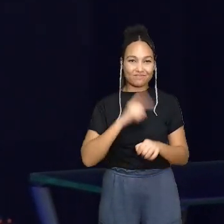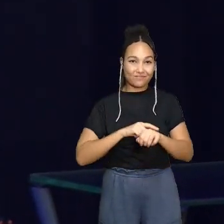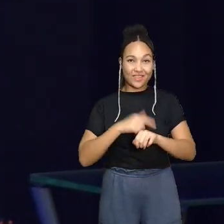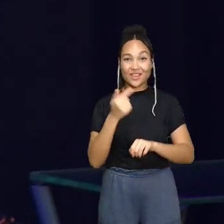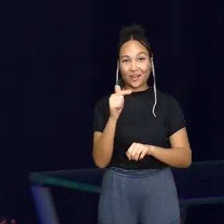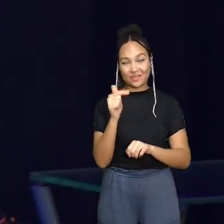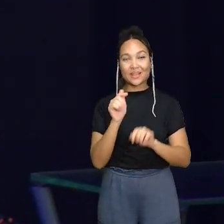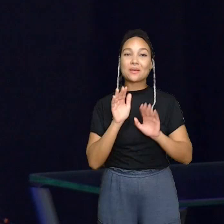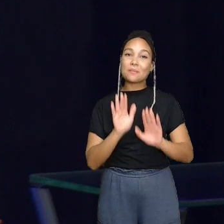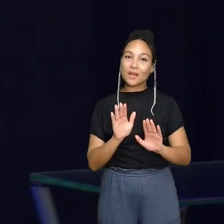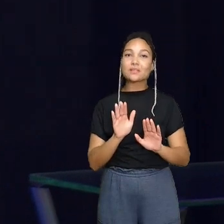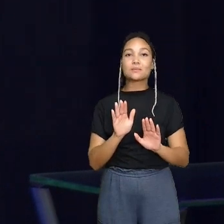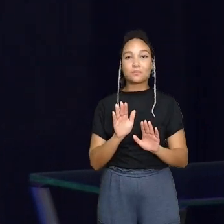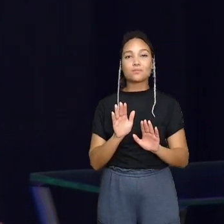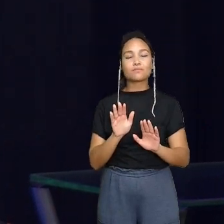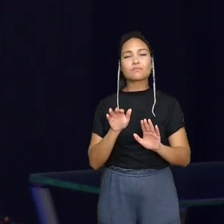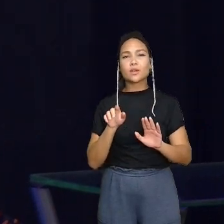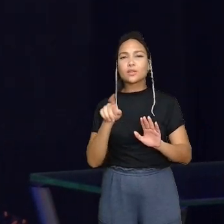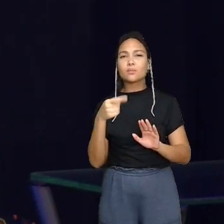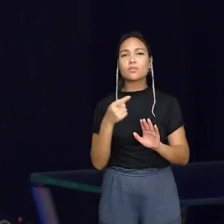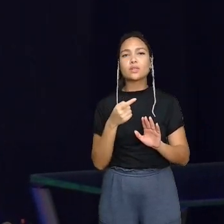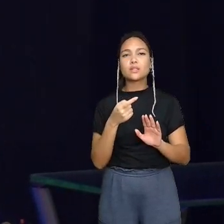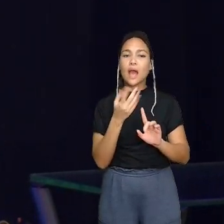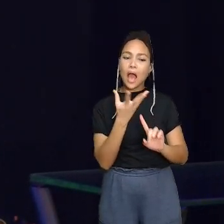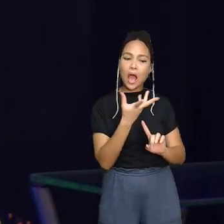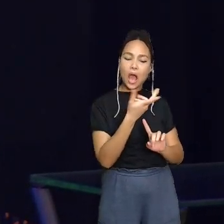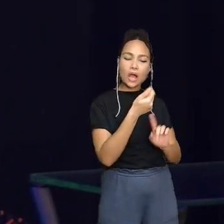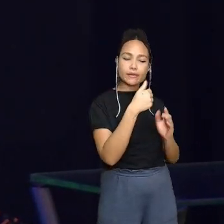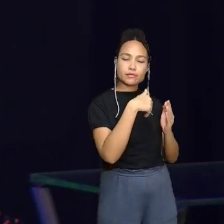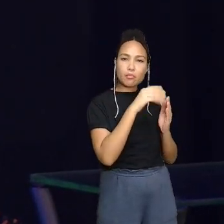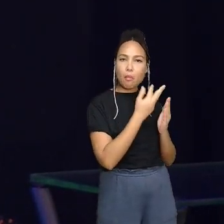A partir do momento que eu comecei a comercializar minhas artes